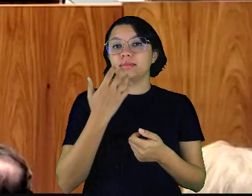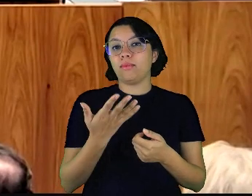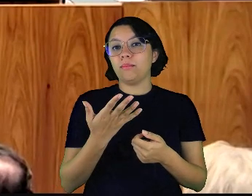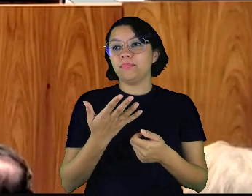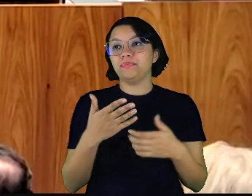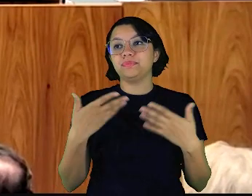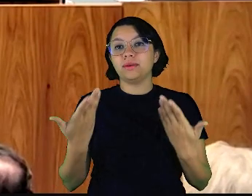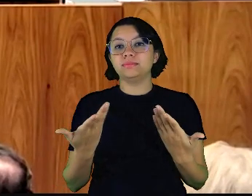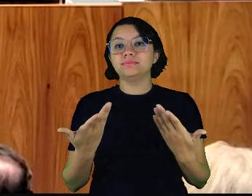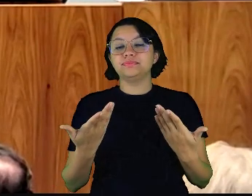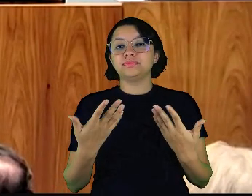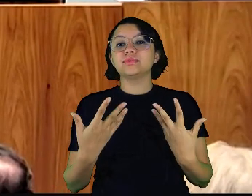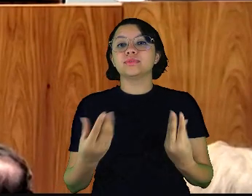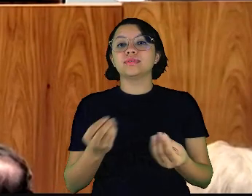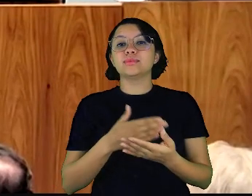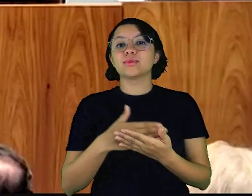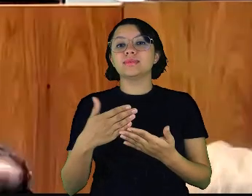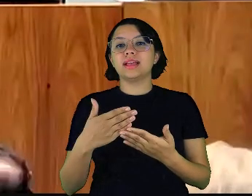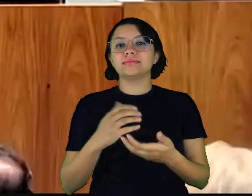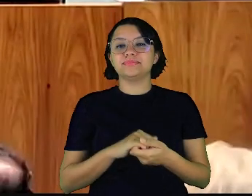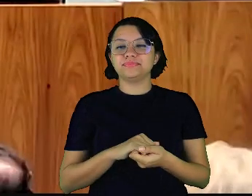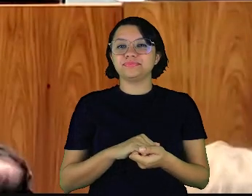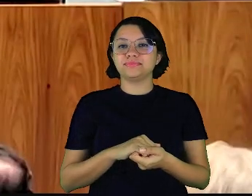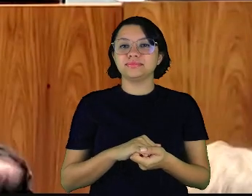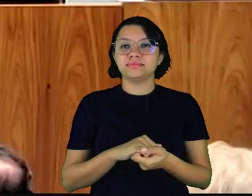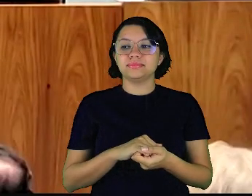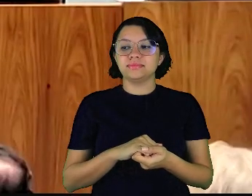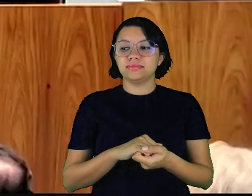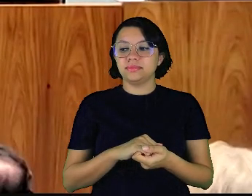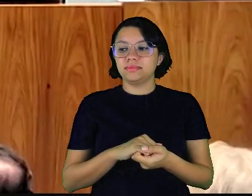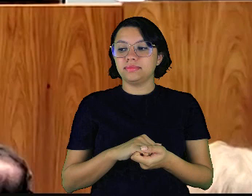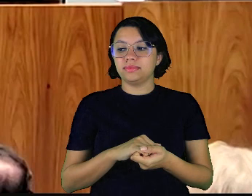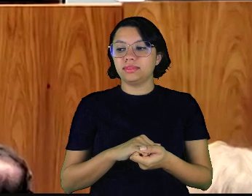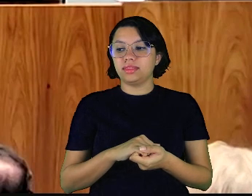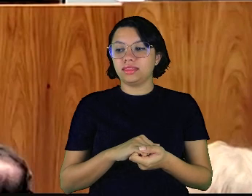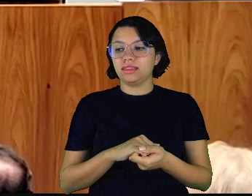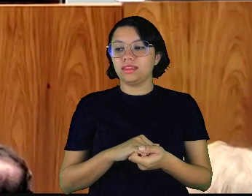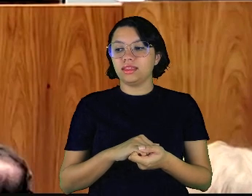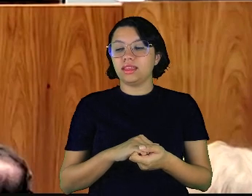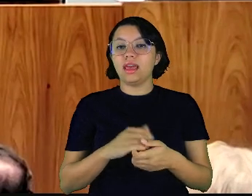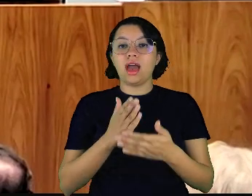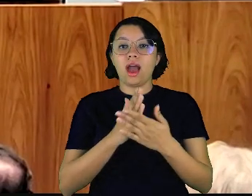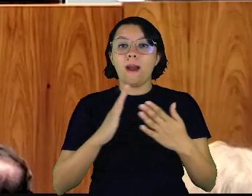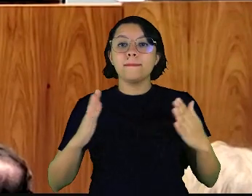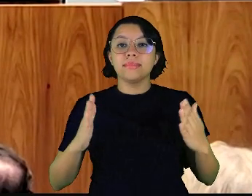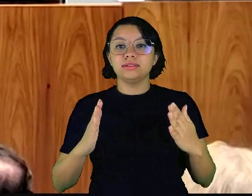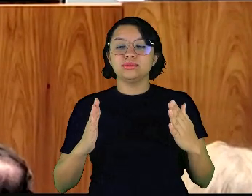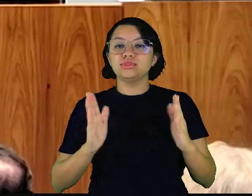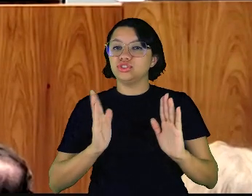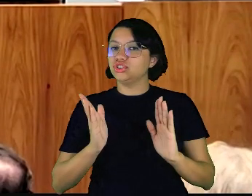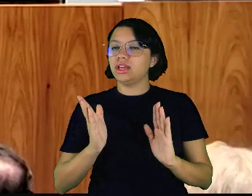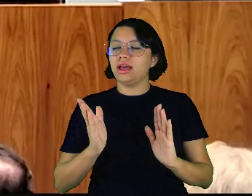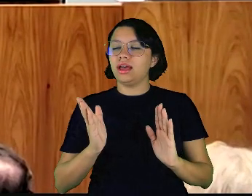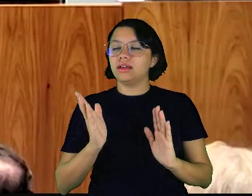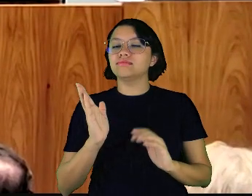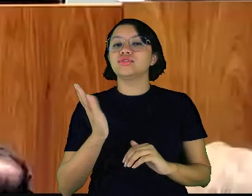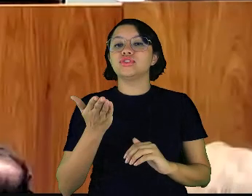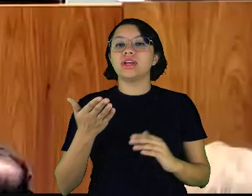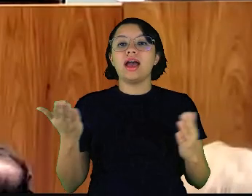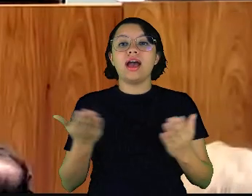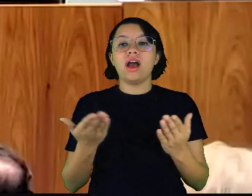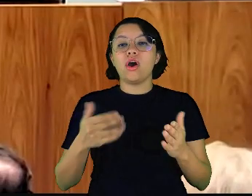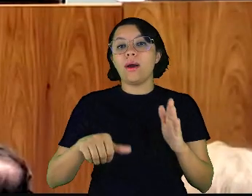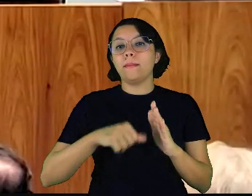Bem, então, vamos começar, né? Ultrapassamos aqui a abertura e vamos para a